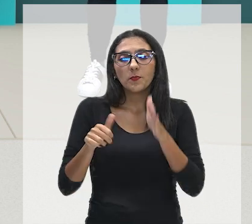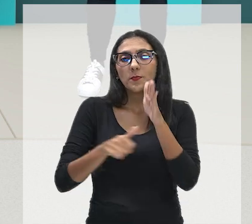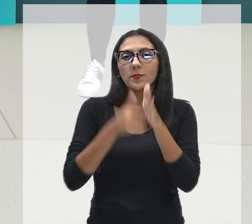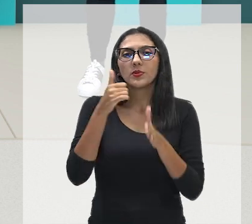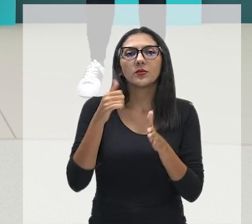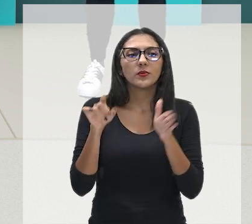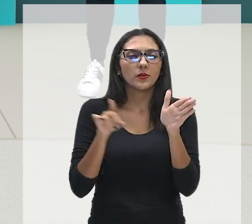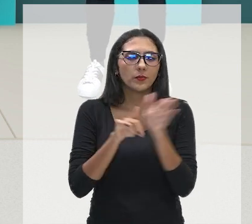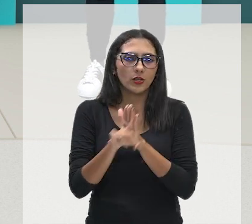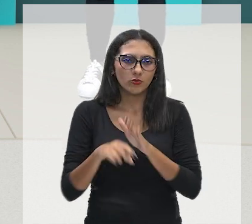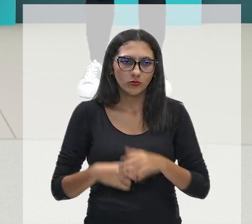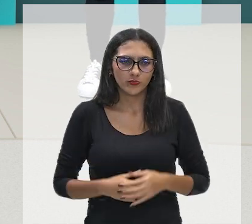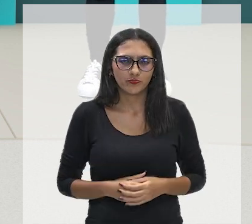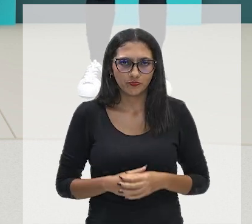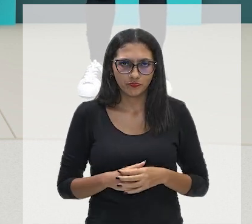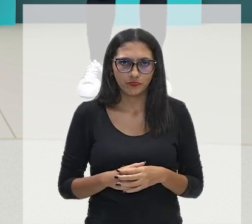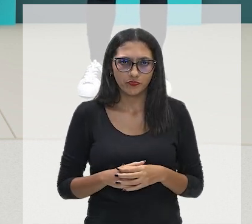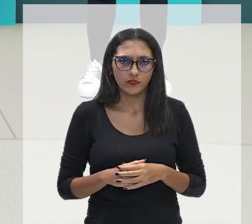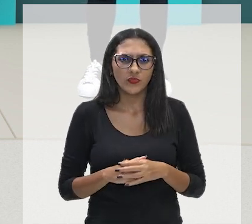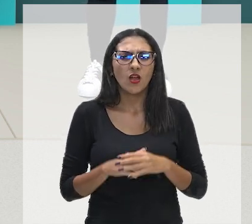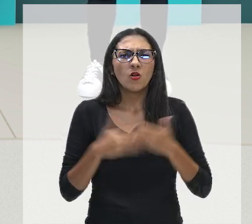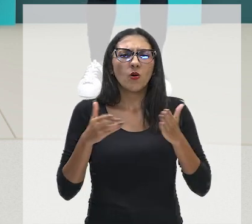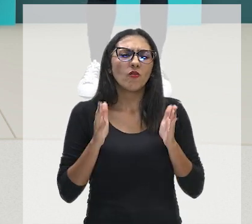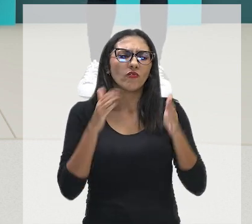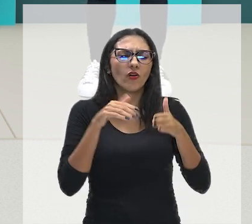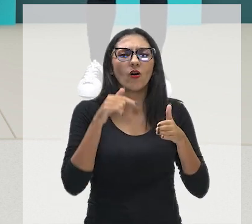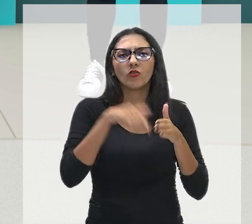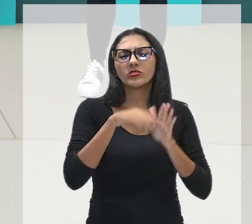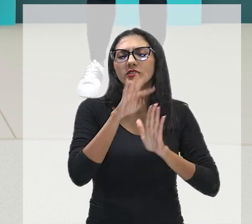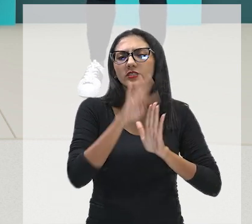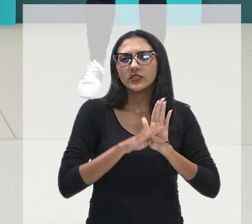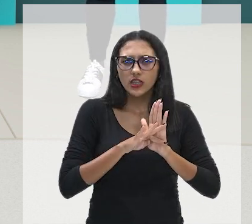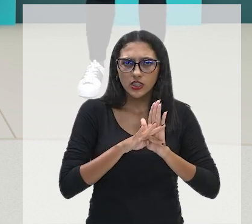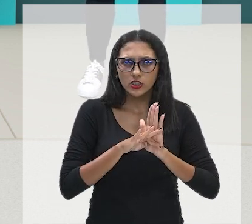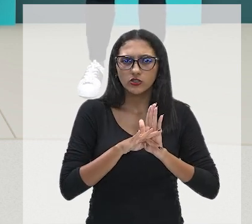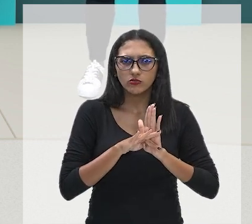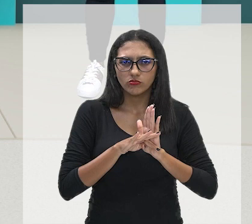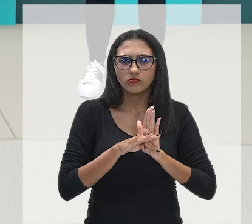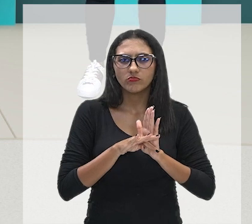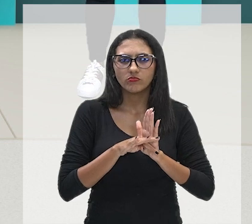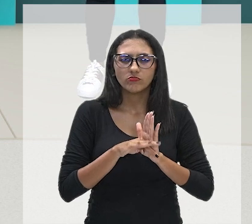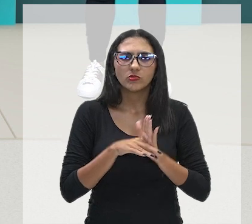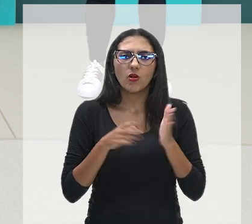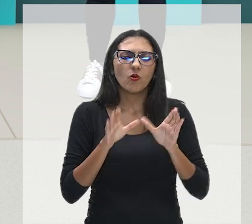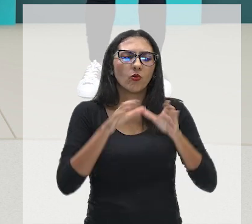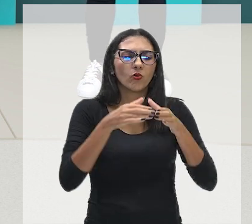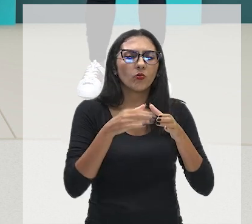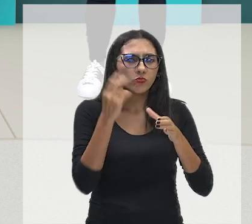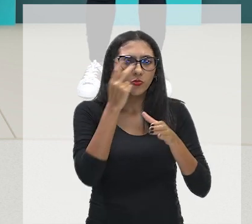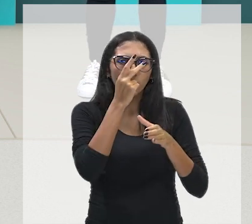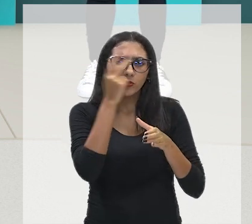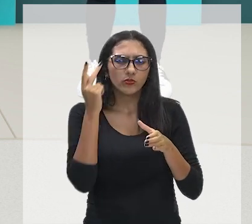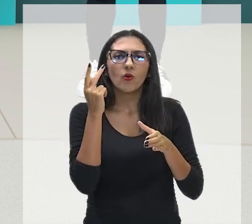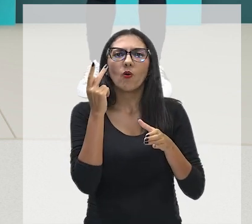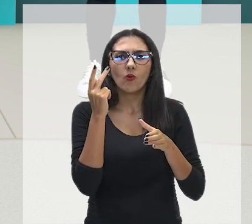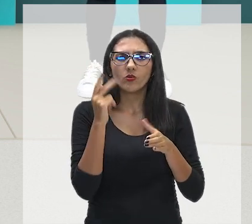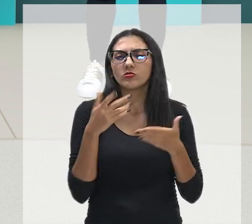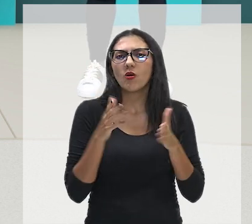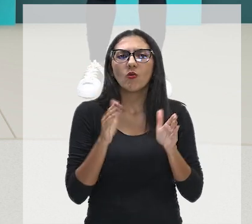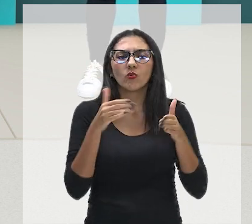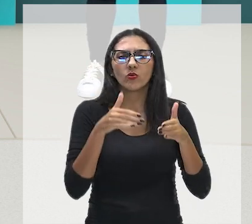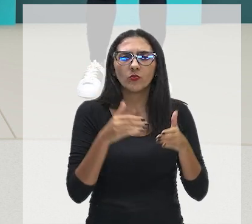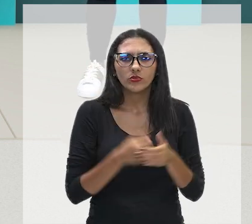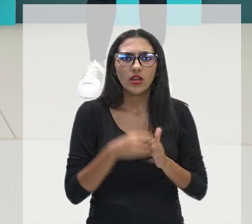para quem é o texto? Para quem que o texto foi escrito? Qual é o público-alvo? É um texto